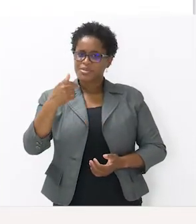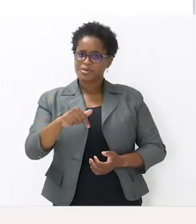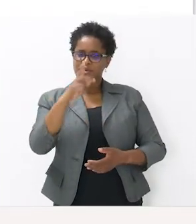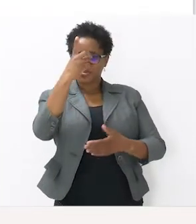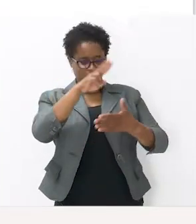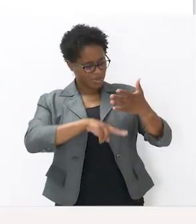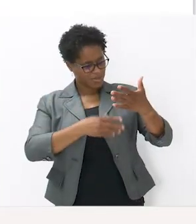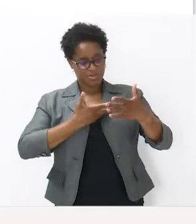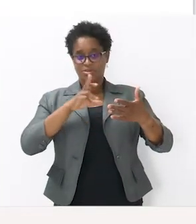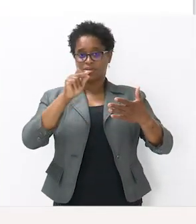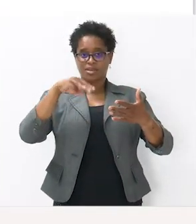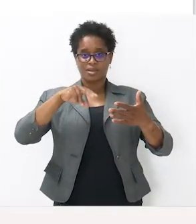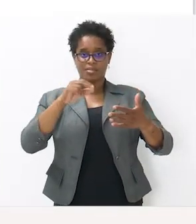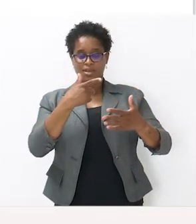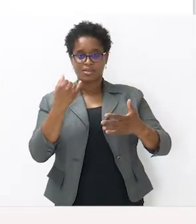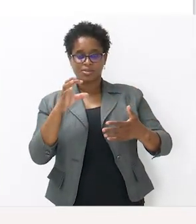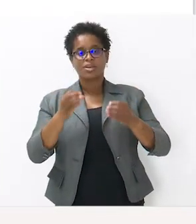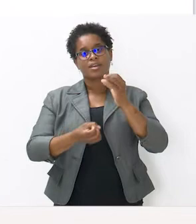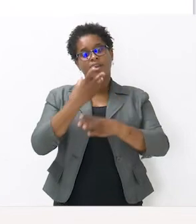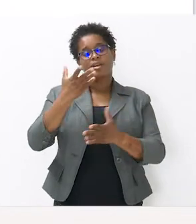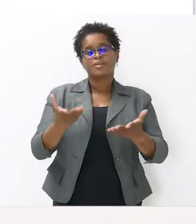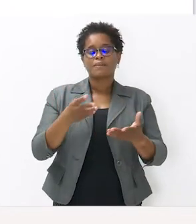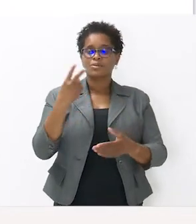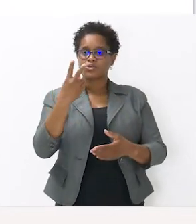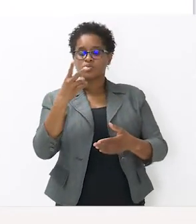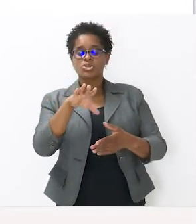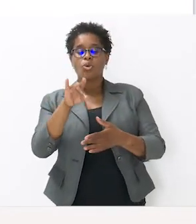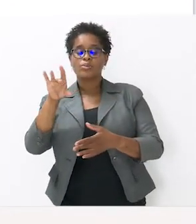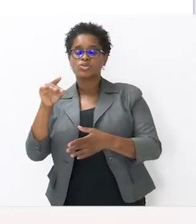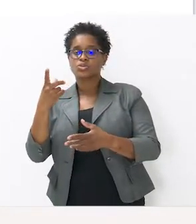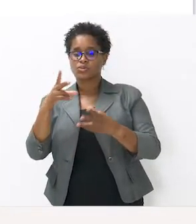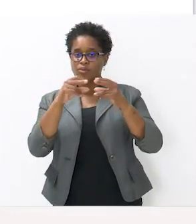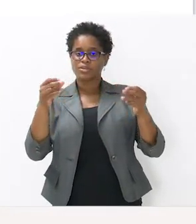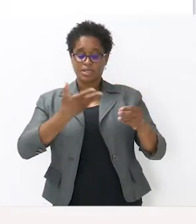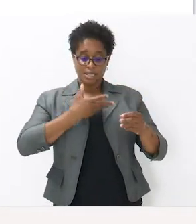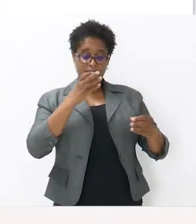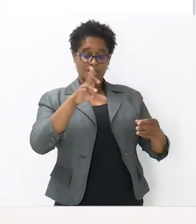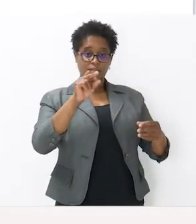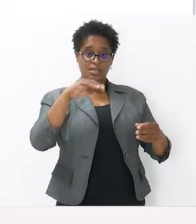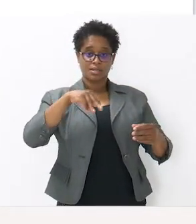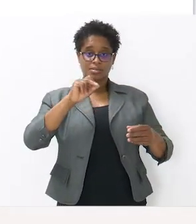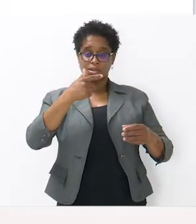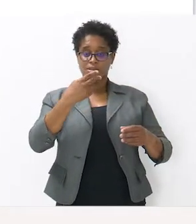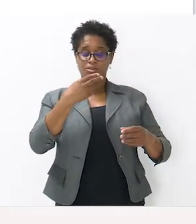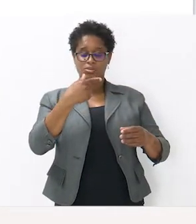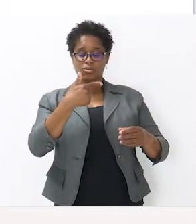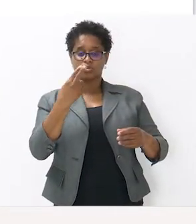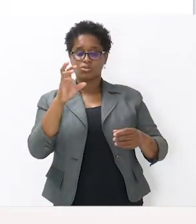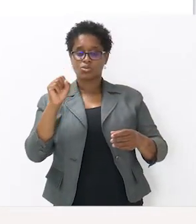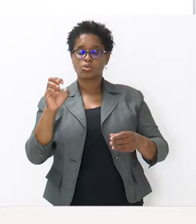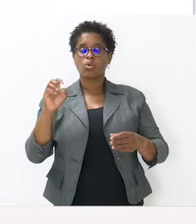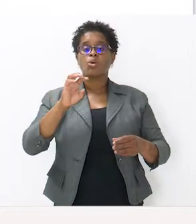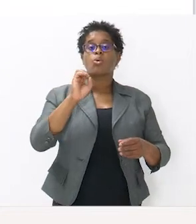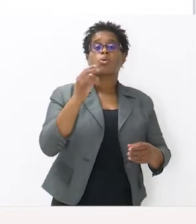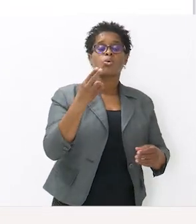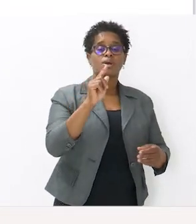texto dramático é criado pelo... Temos duas opções, dramaturgo ou encenador. O que é que